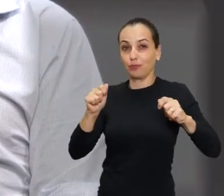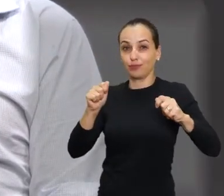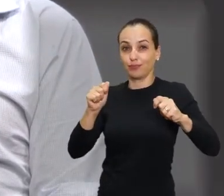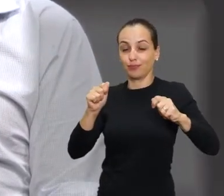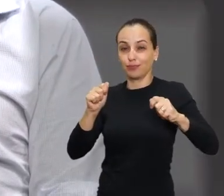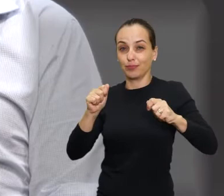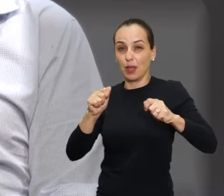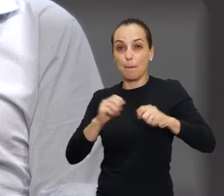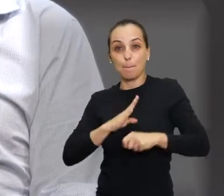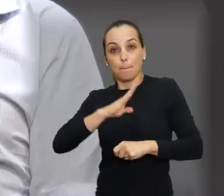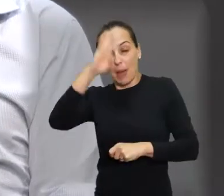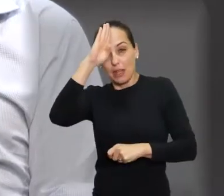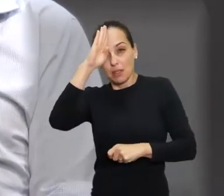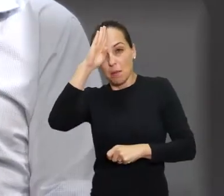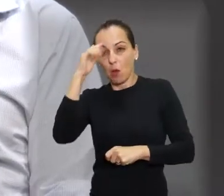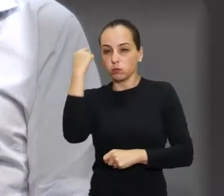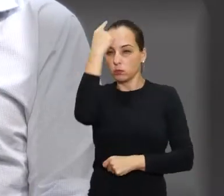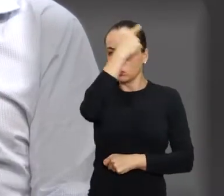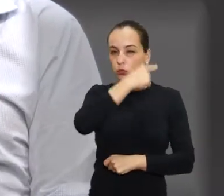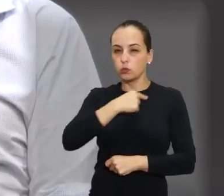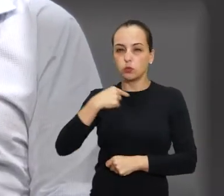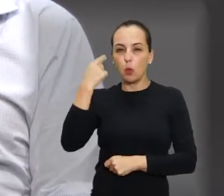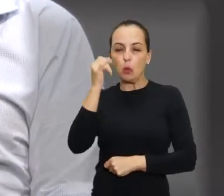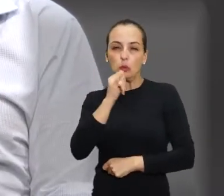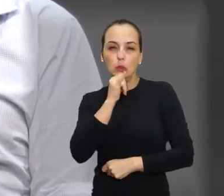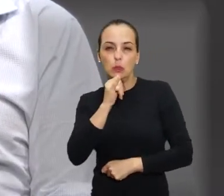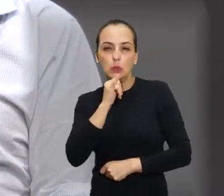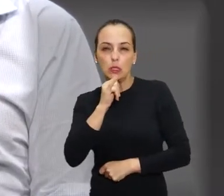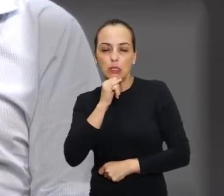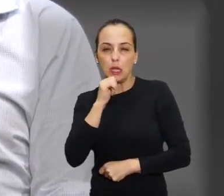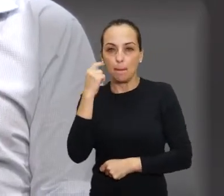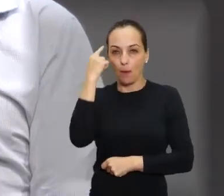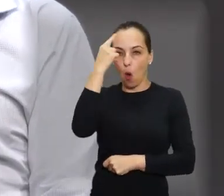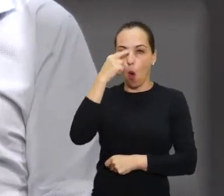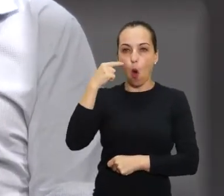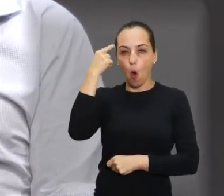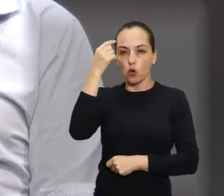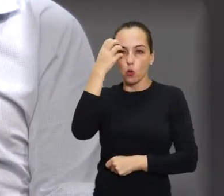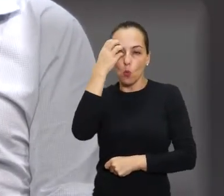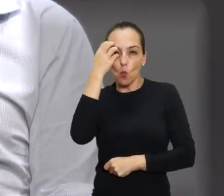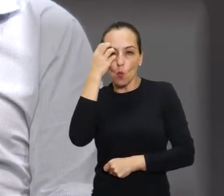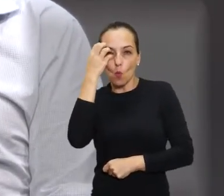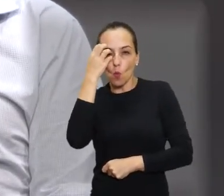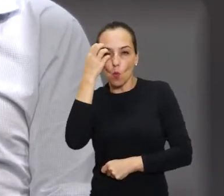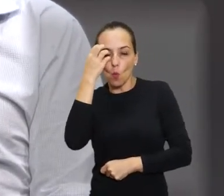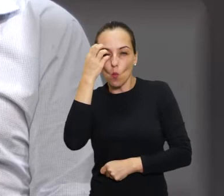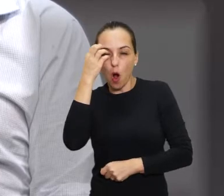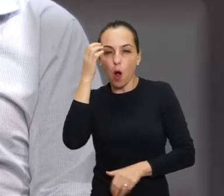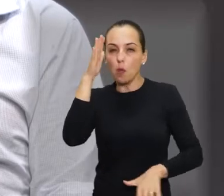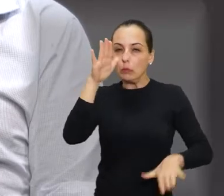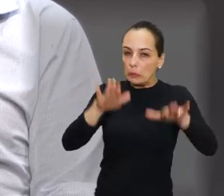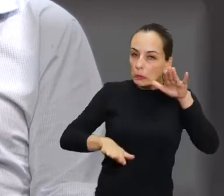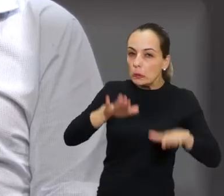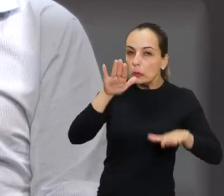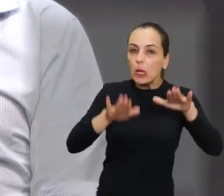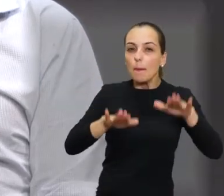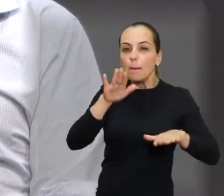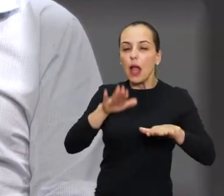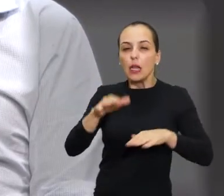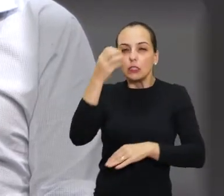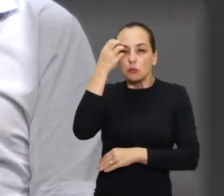ele pode invadir a estrutura, pode destruir essas estruturas. Vamos lembrar que grande parte está na face,